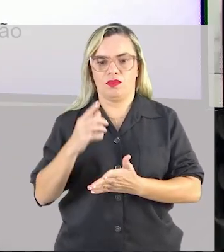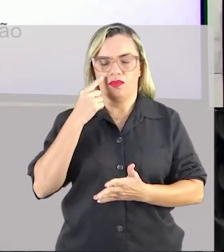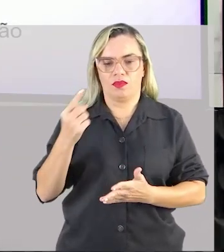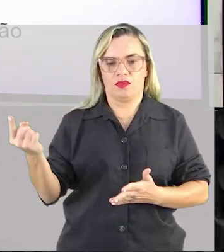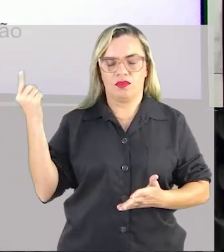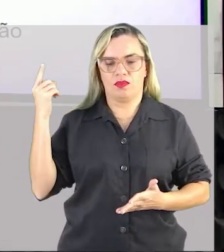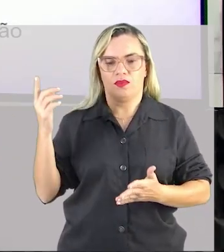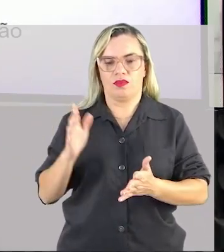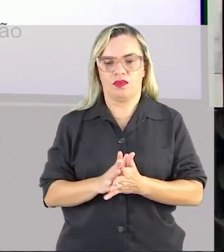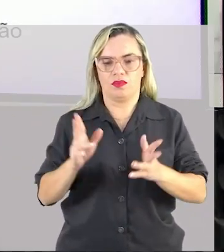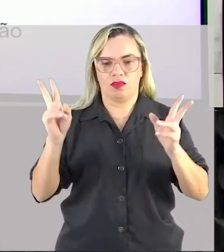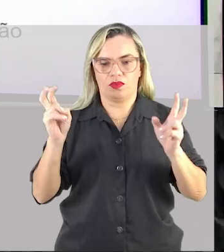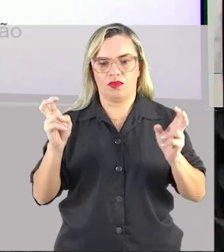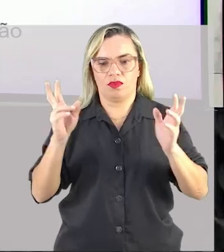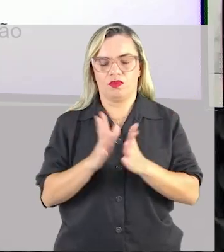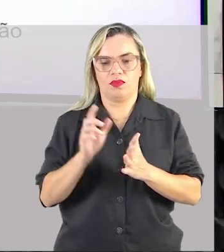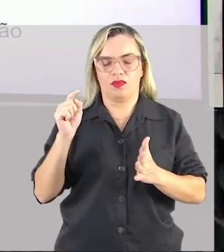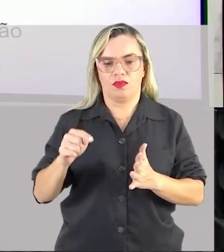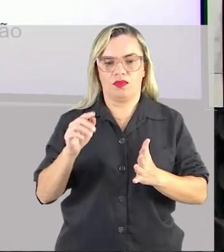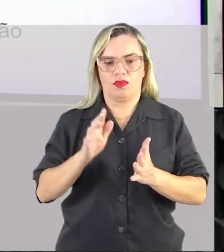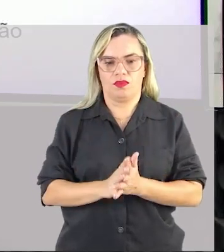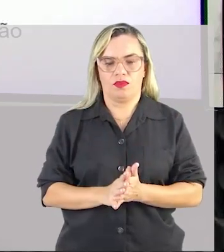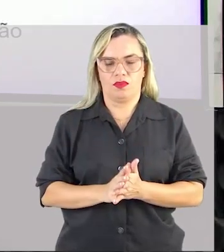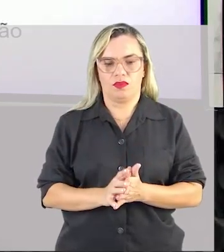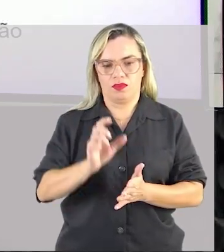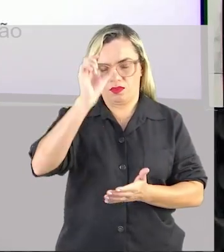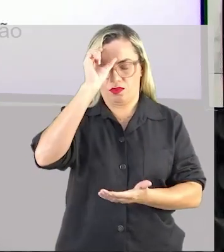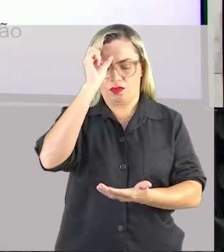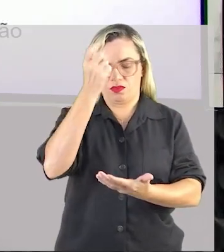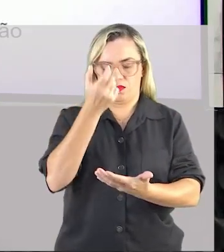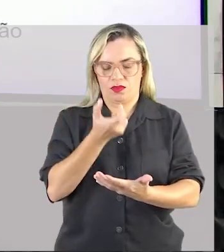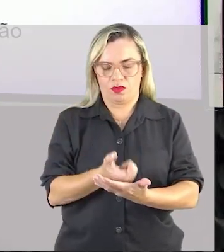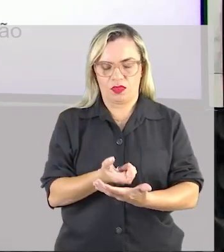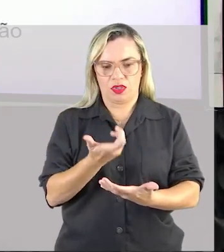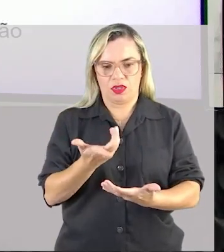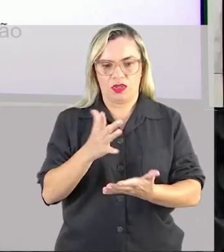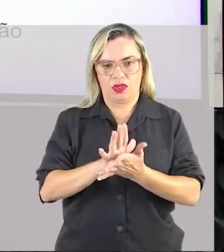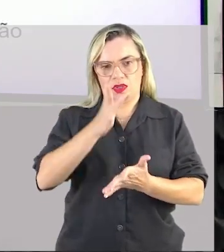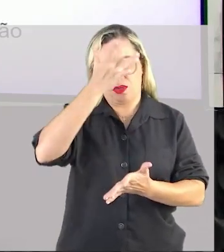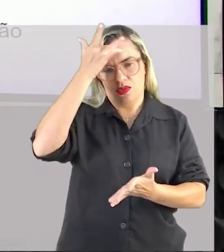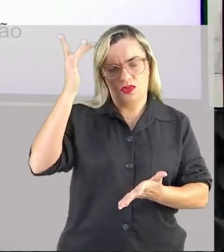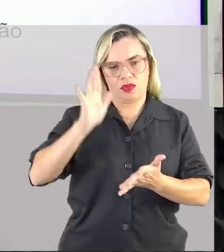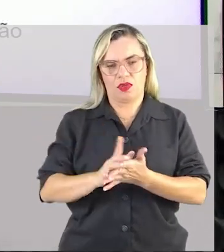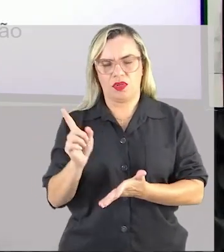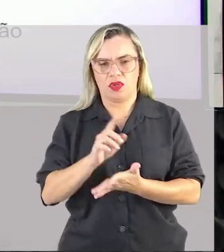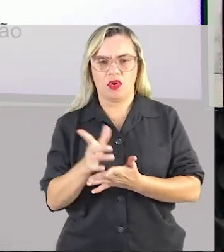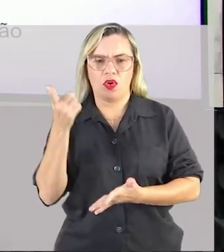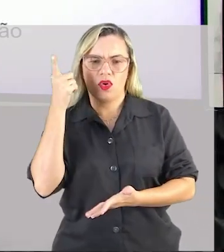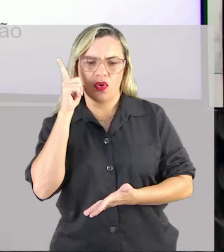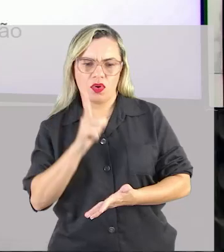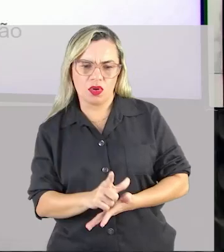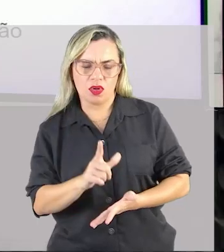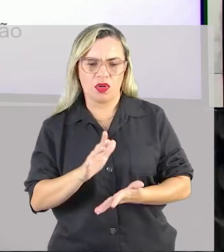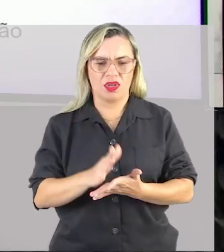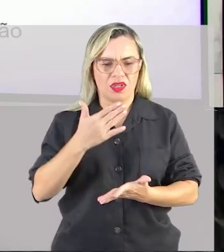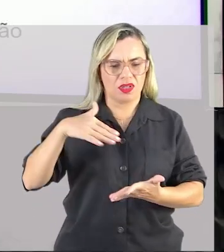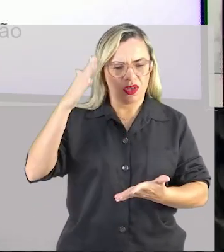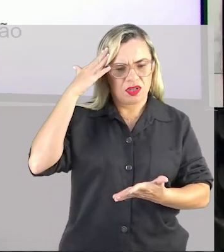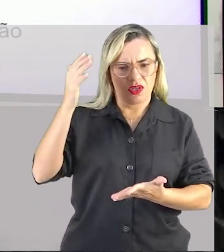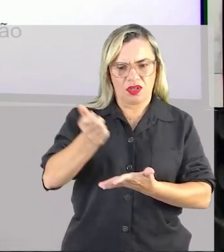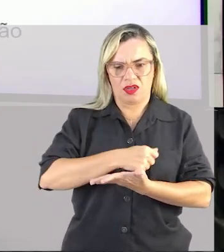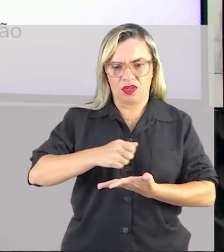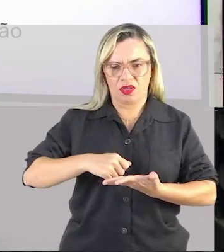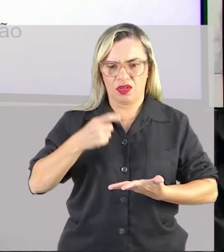da dislexia, né? Dislexo é a pessoa que não consegue compreender, né, aí a escrita.